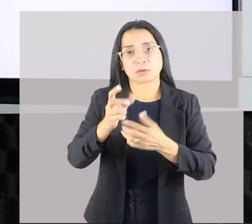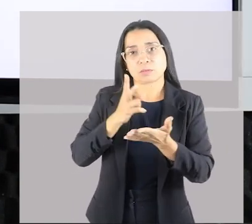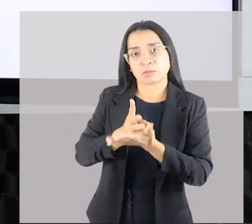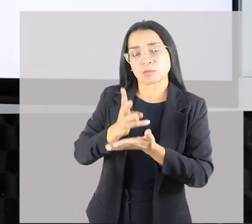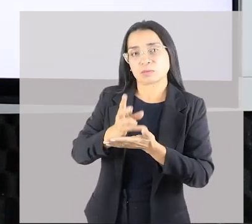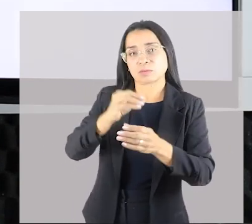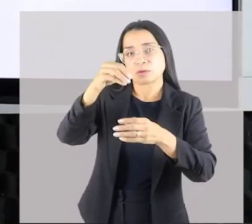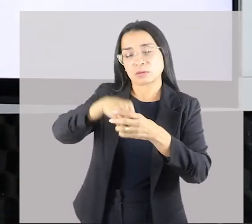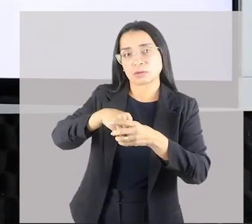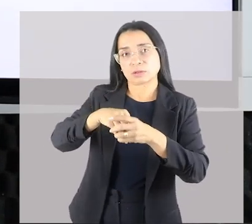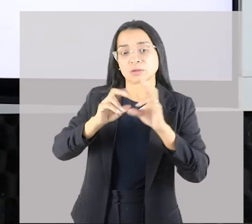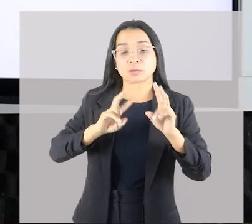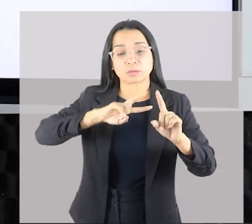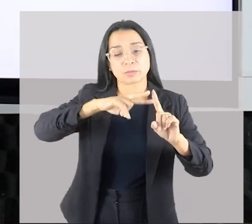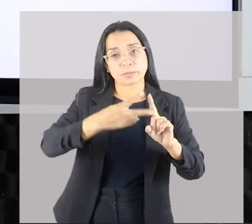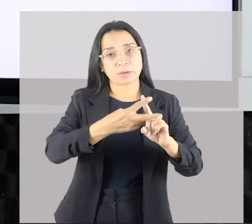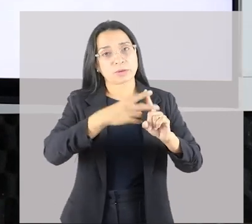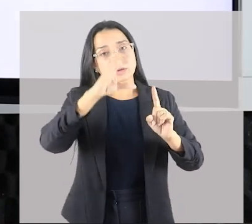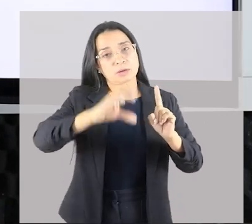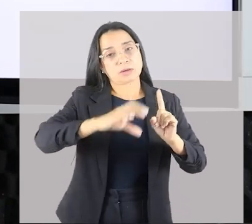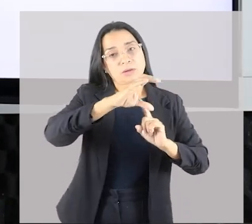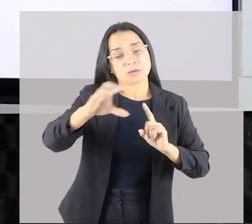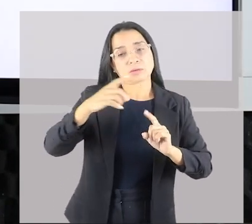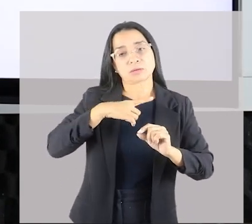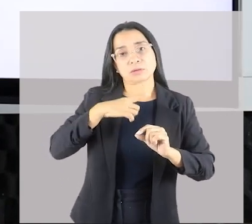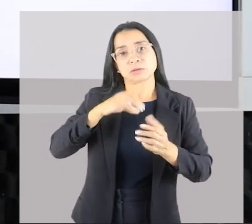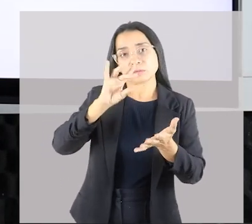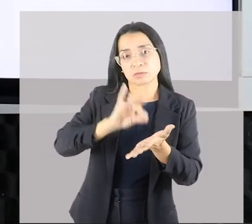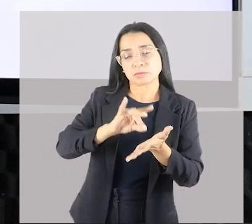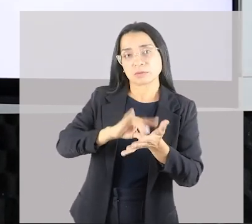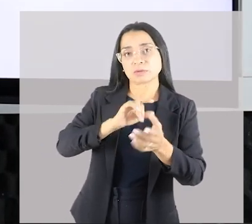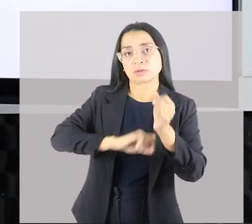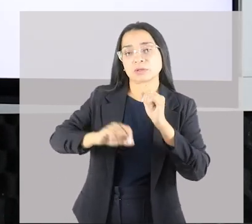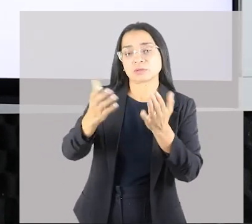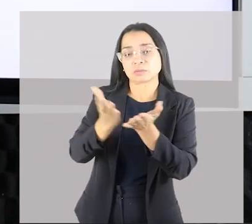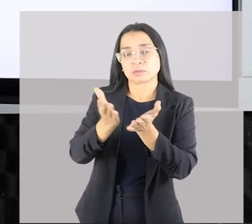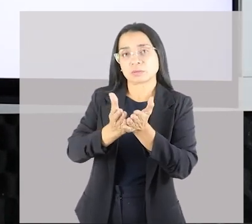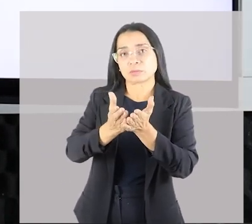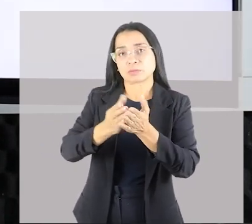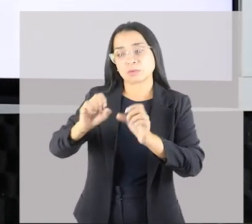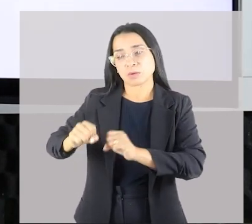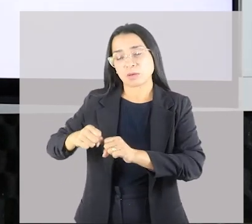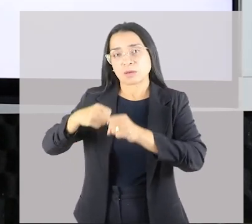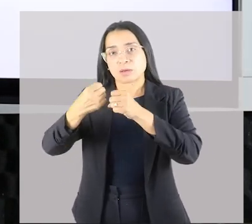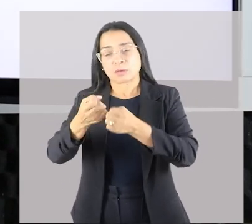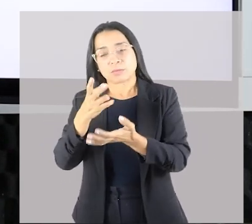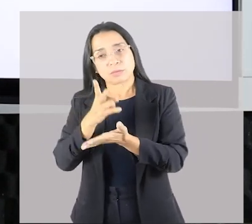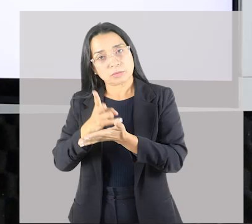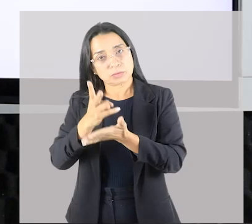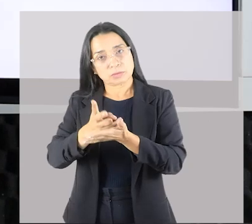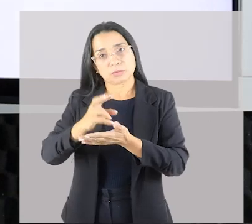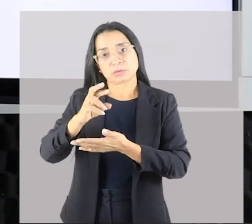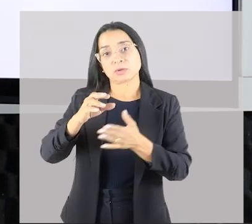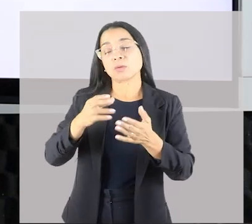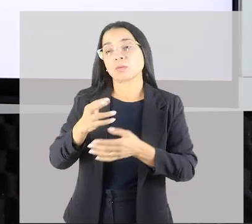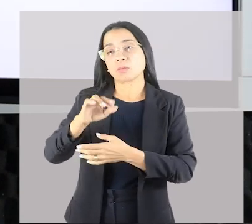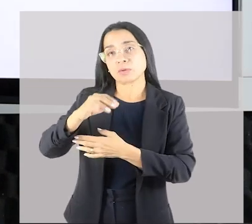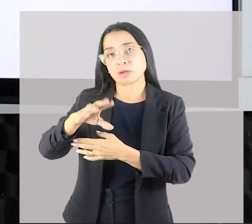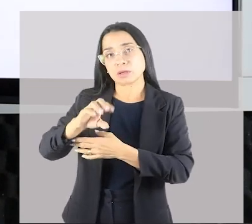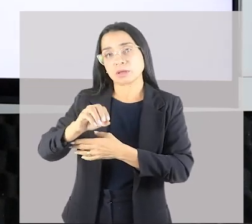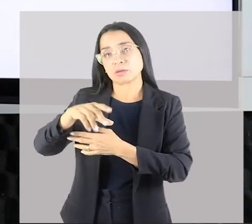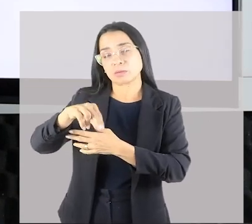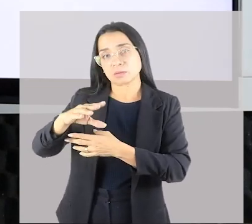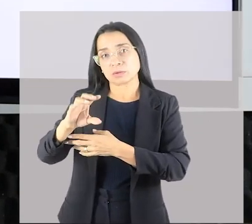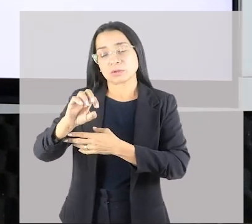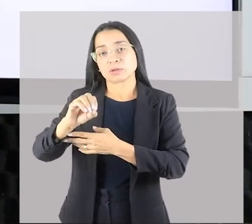permanecer dentro de uma perspectiva católica. Então nós temos, de fato, os protestantes que defendem a permanência com o Reino Unido, enquanto a